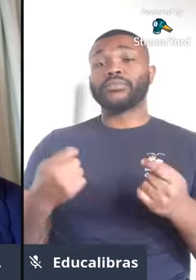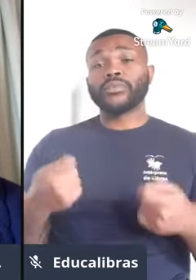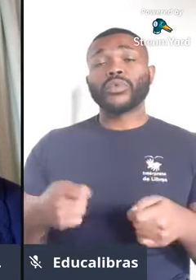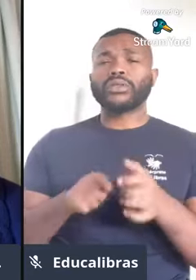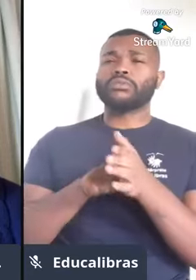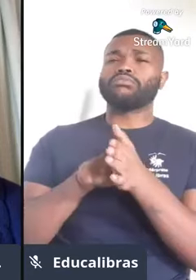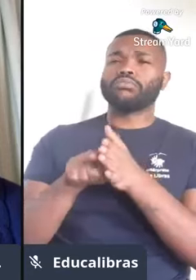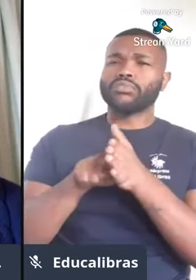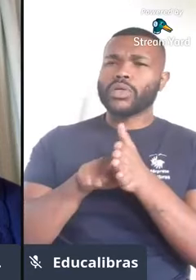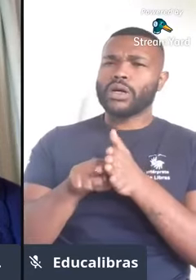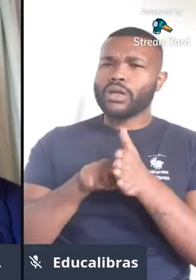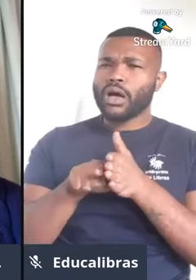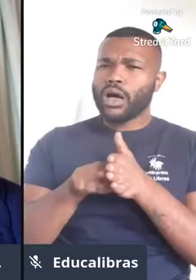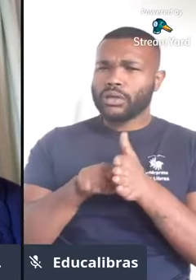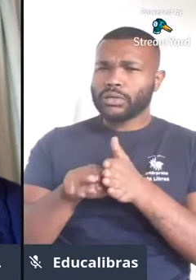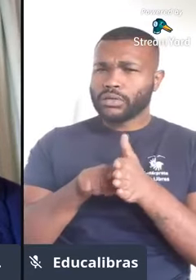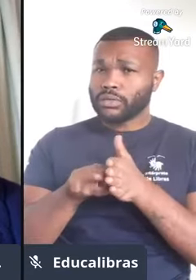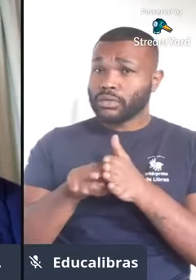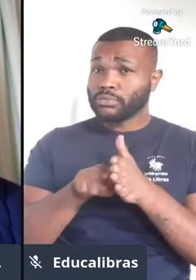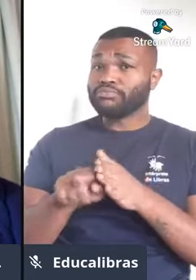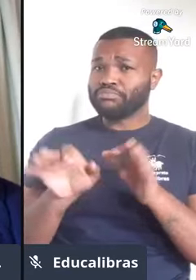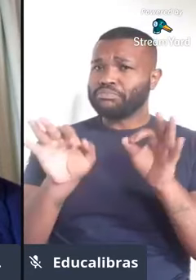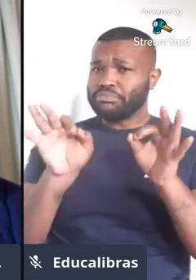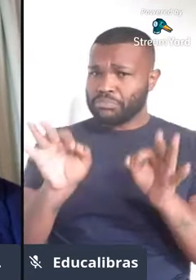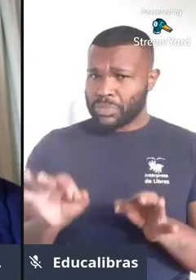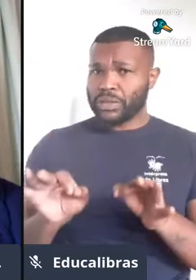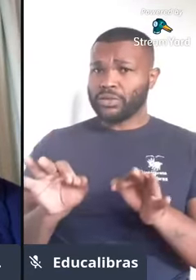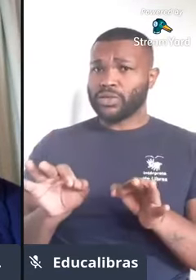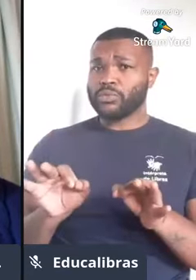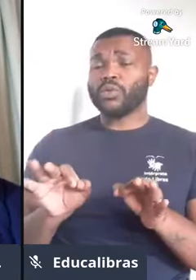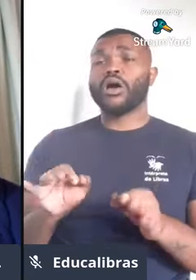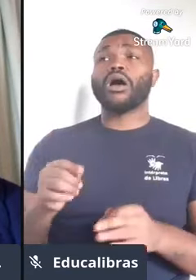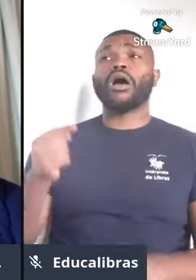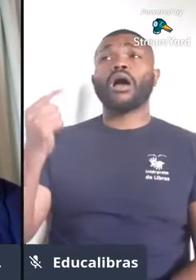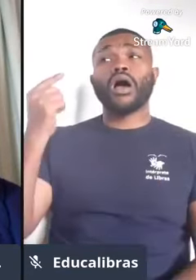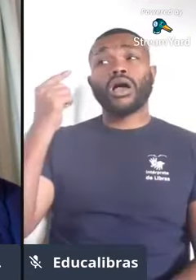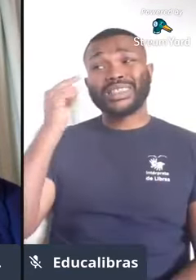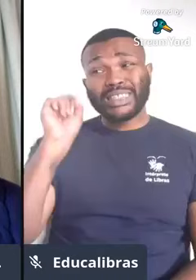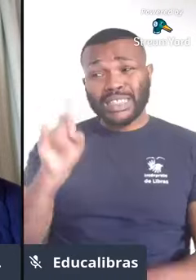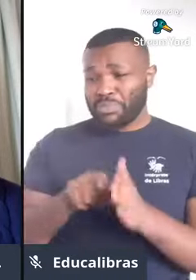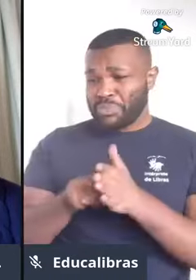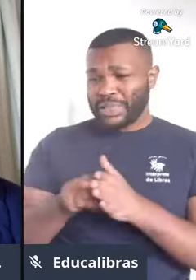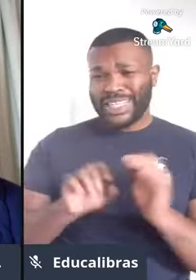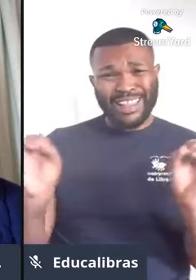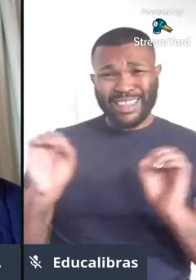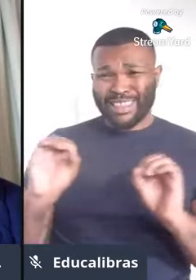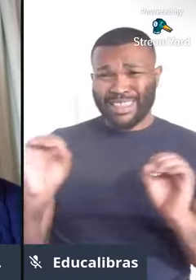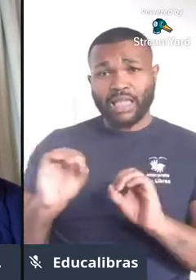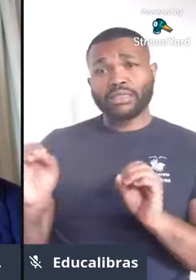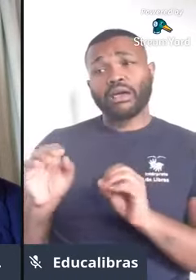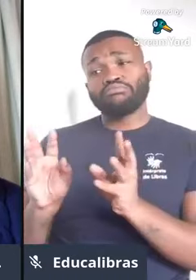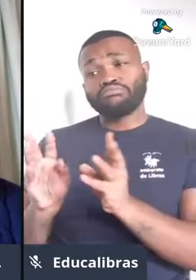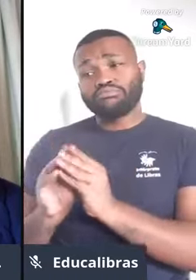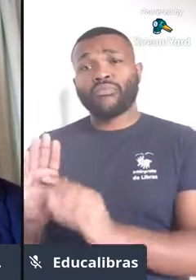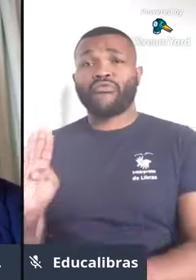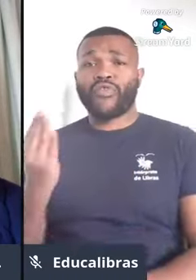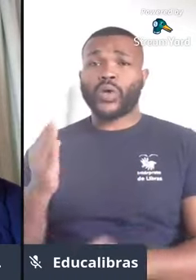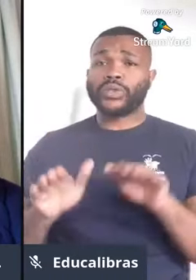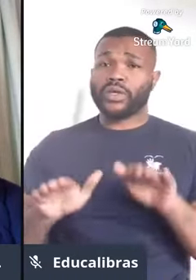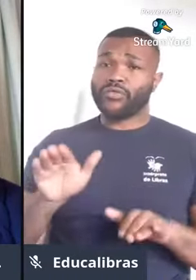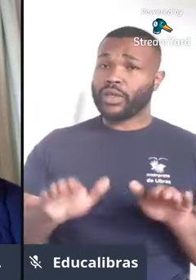em dados reais, nós podemos chegar a conclusões incorretas, a conclusões falsas. Uma referência importante que